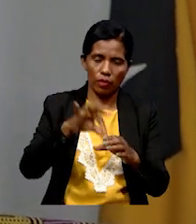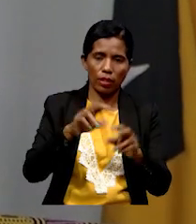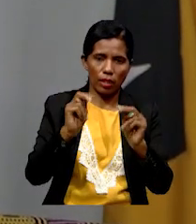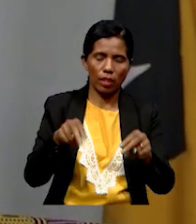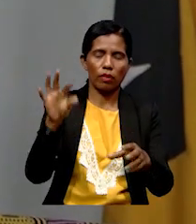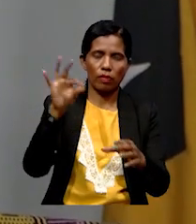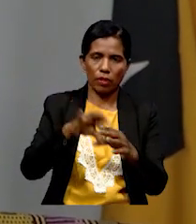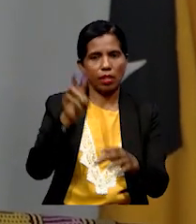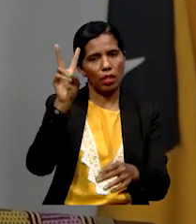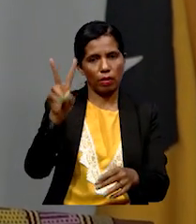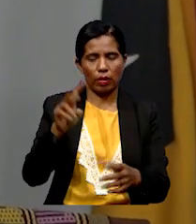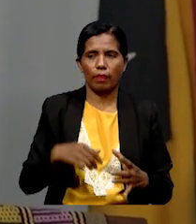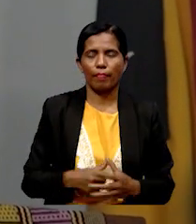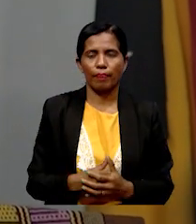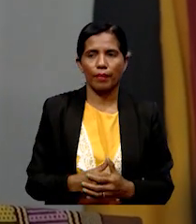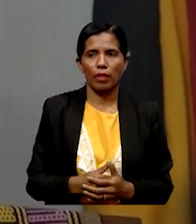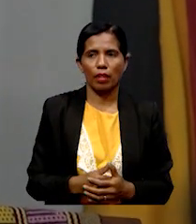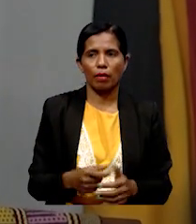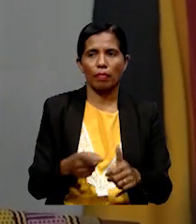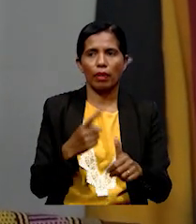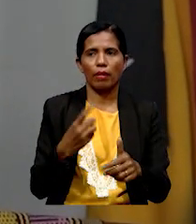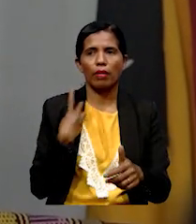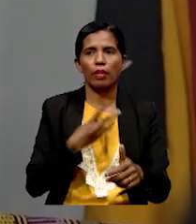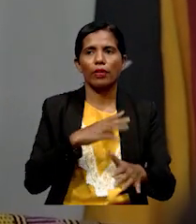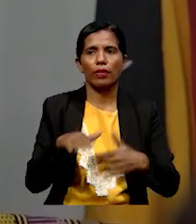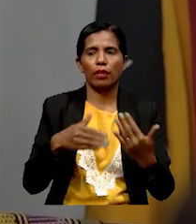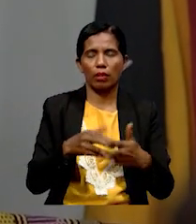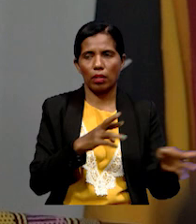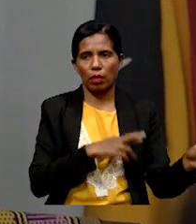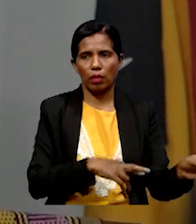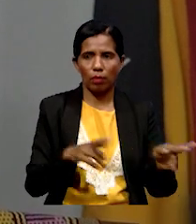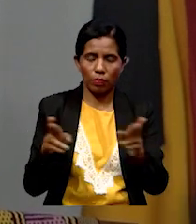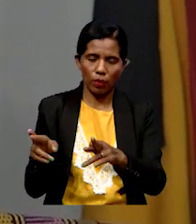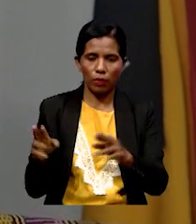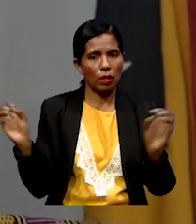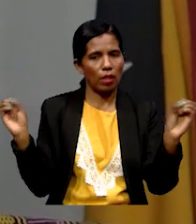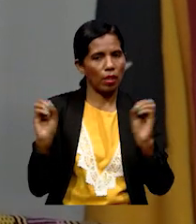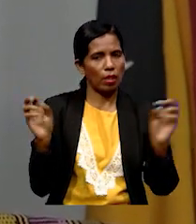ne ha tu husu pro primero y to hutu pronto kala pronto